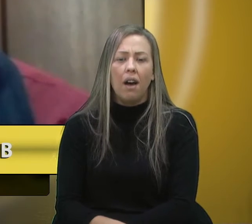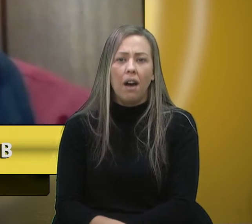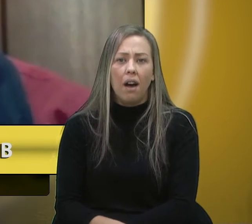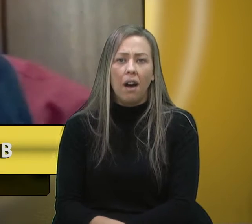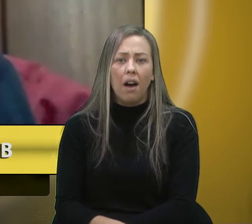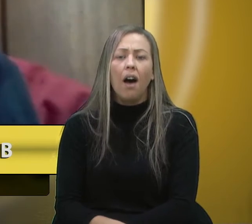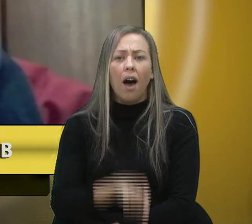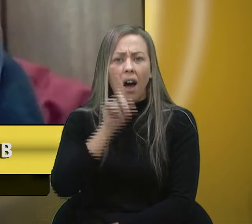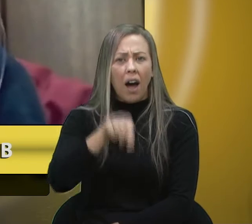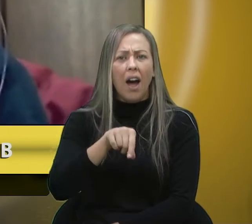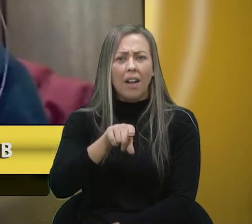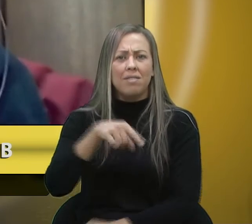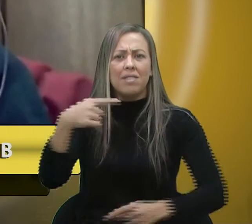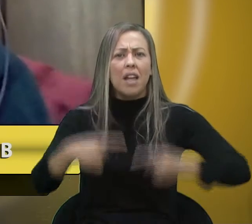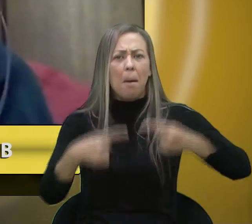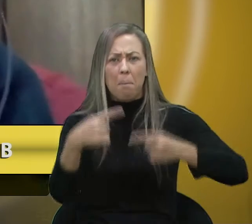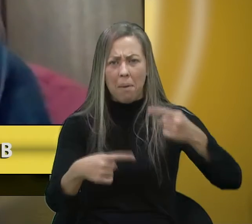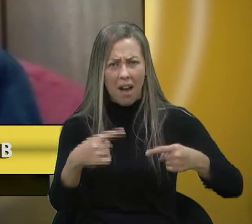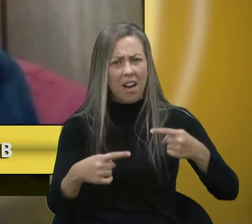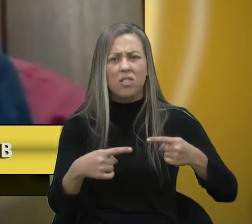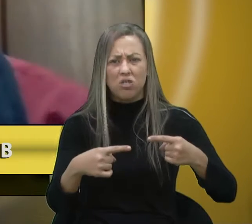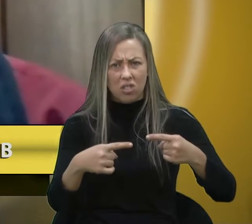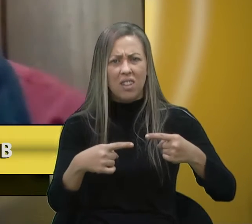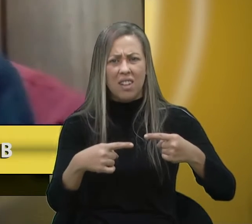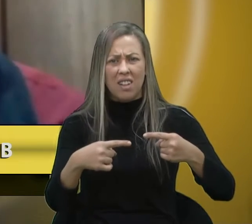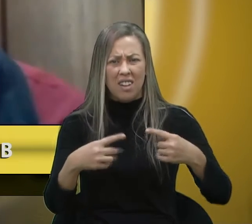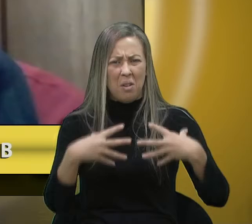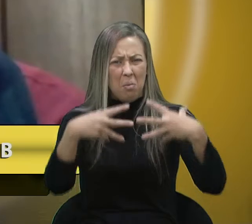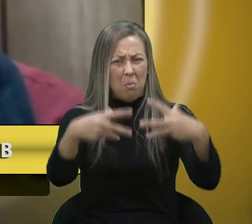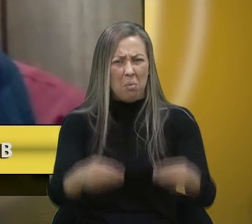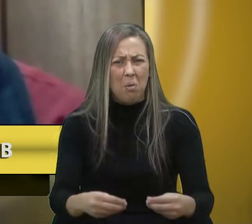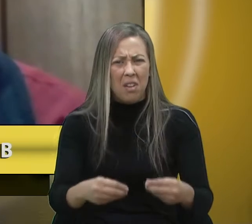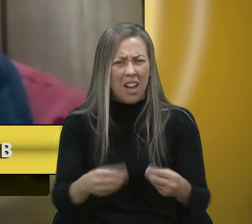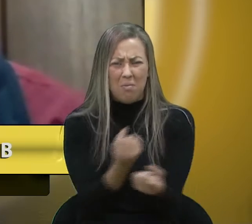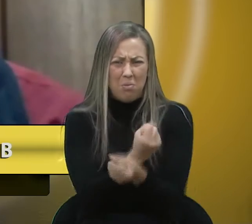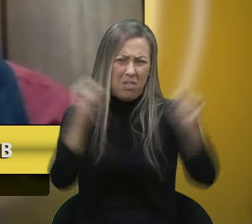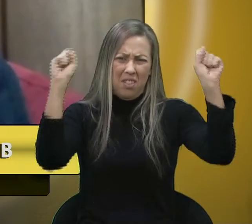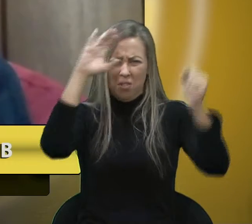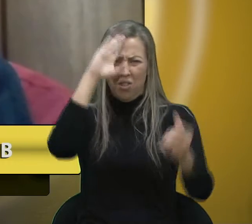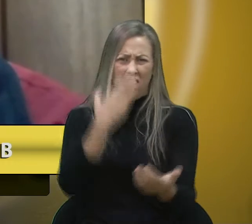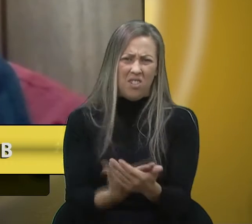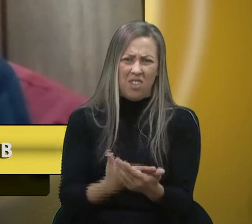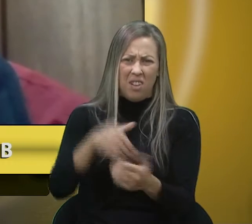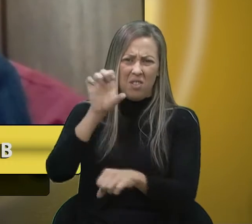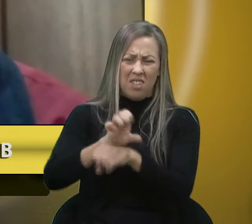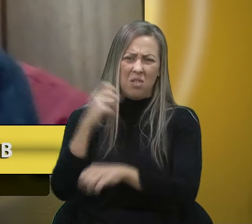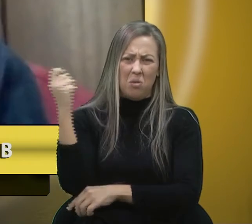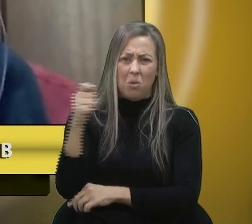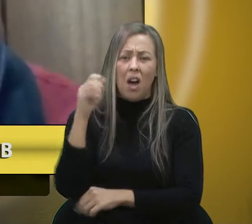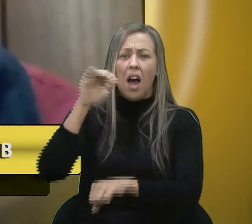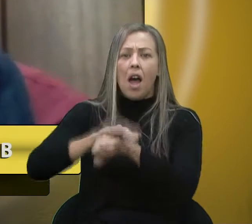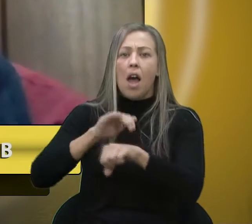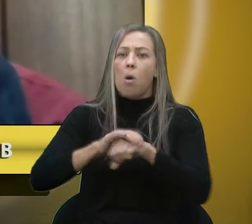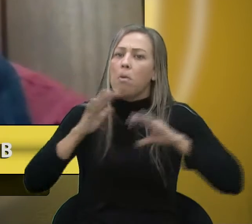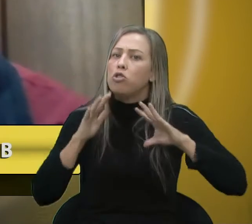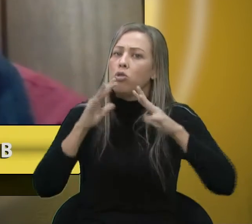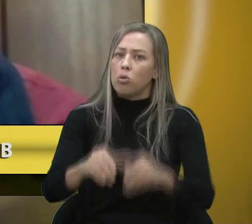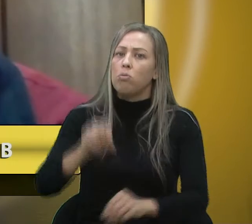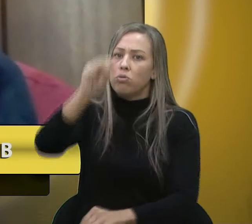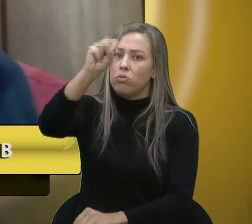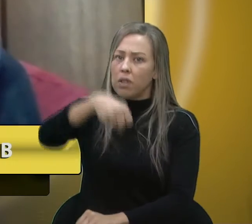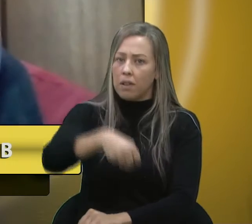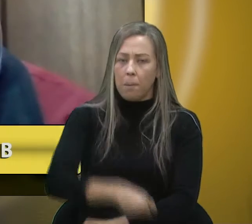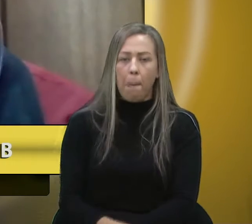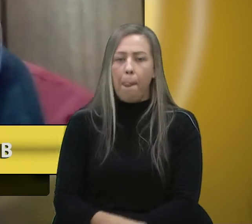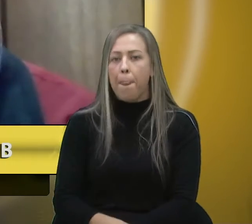Então esse debate, esse embate que está se criando, esse absurdo que está se fazendo no estado do Rio Grande do Sul, e aí é culpa de todo mundo, sim,